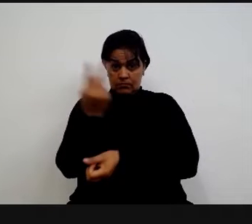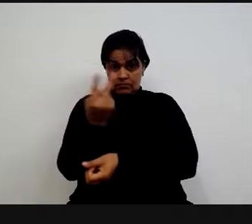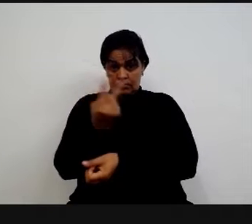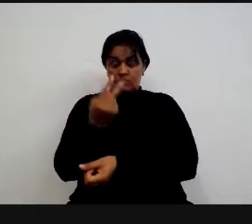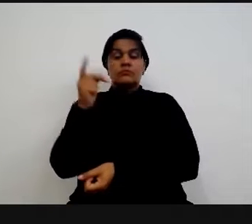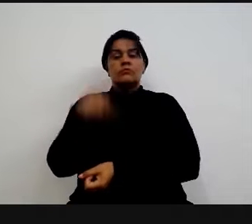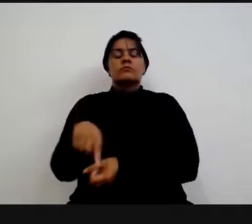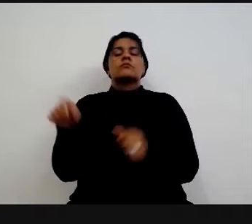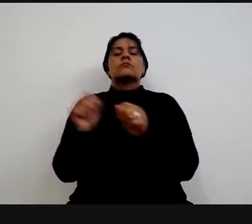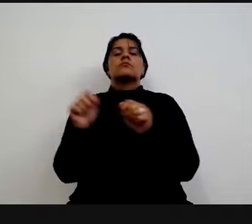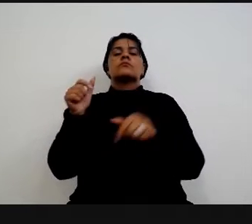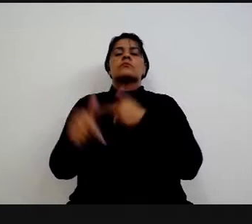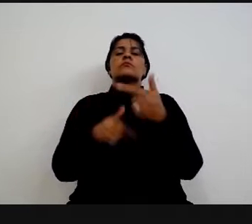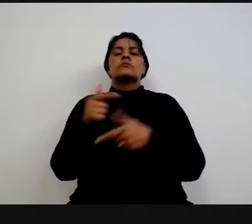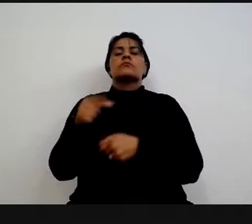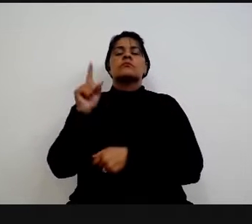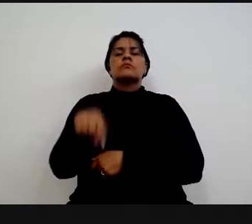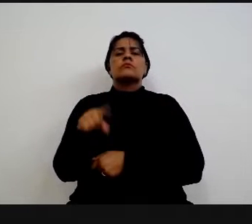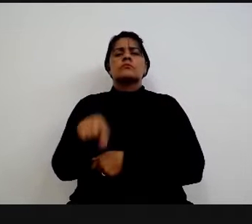trabalhar com